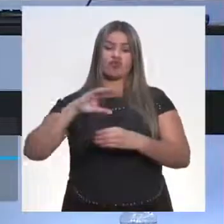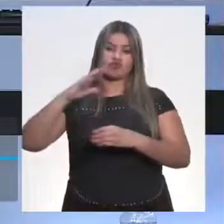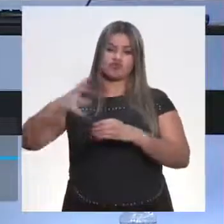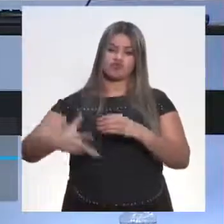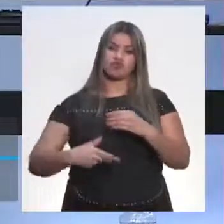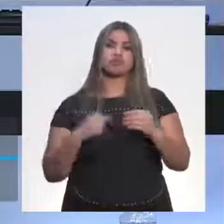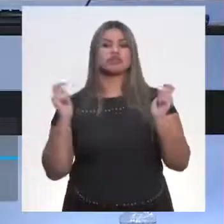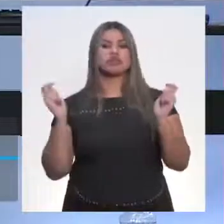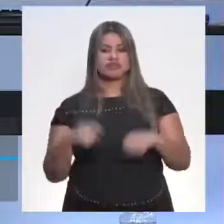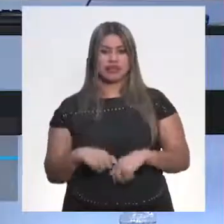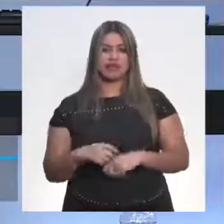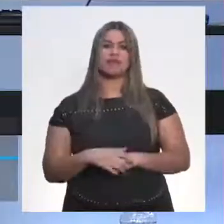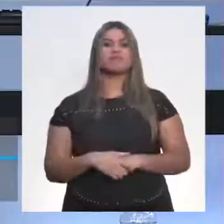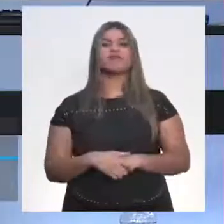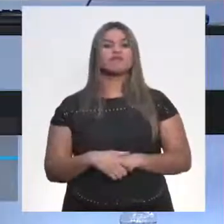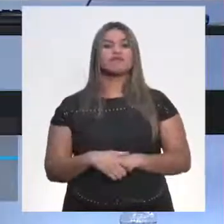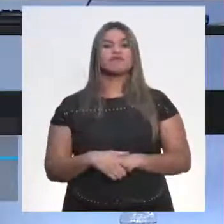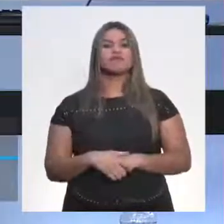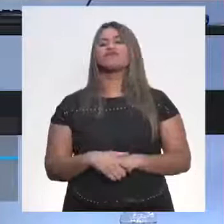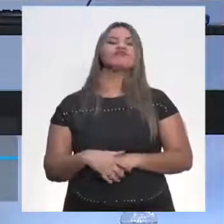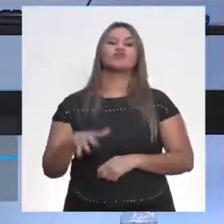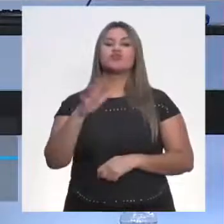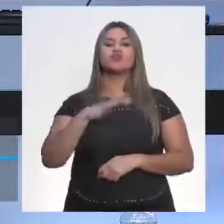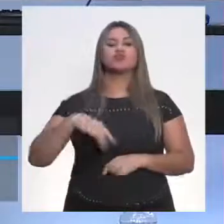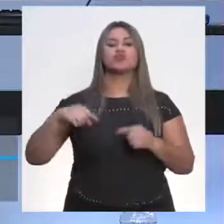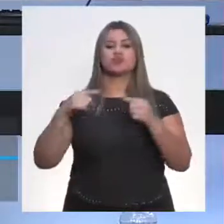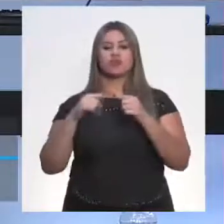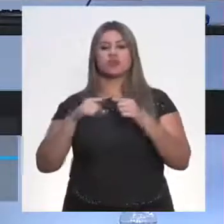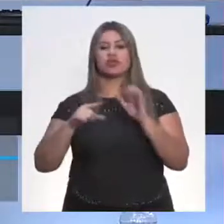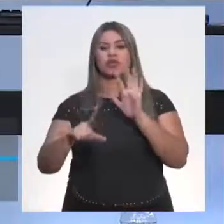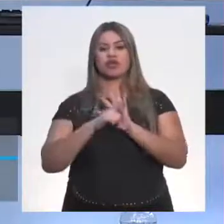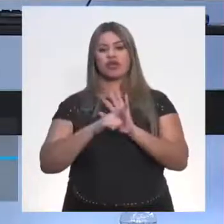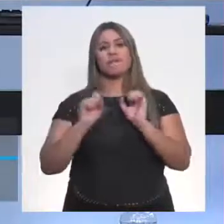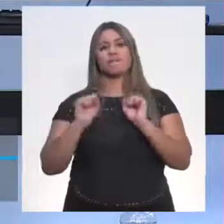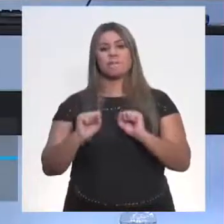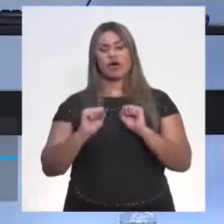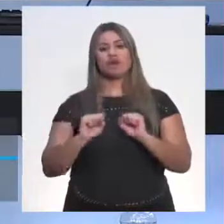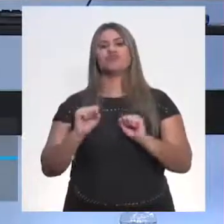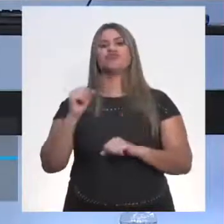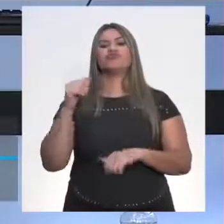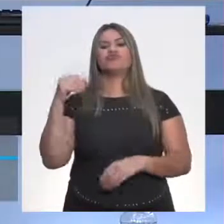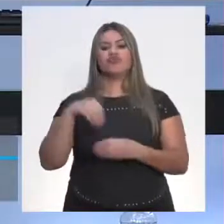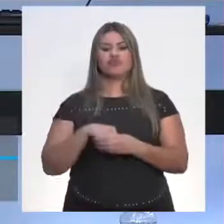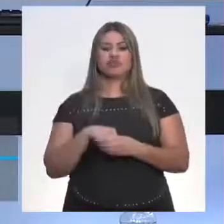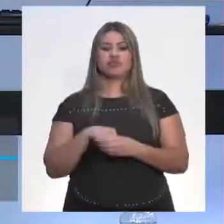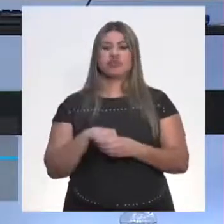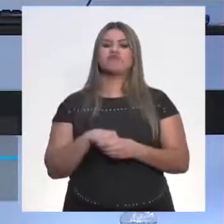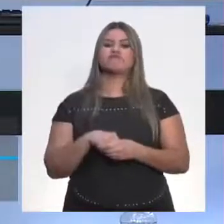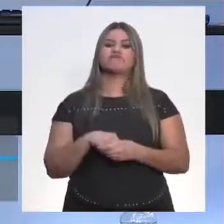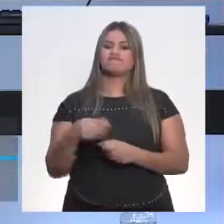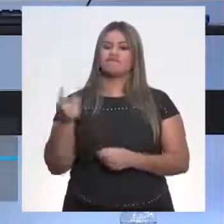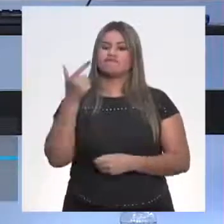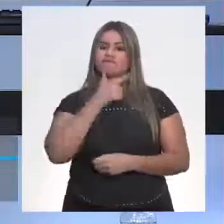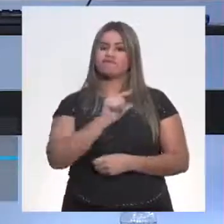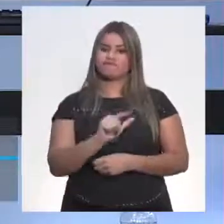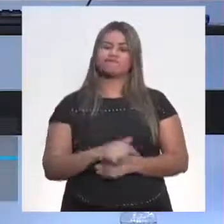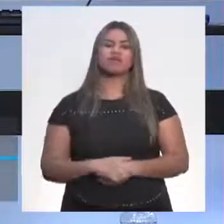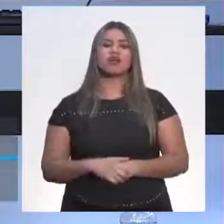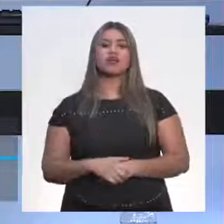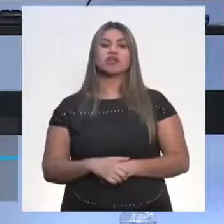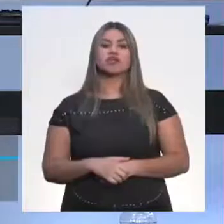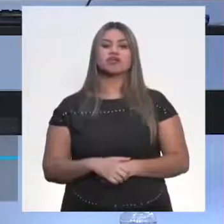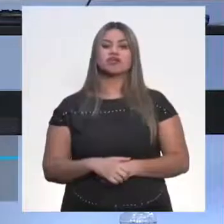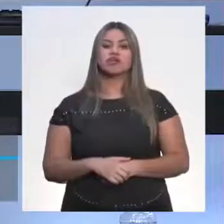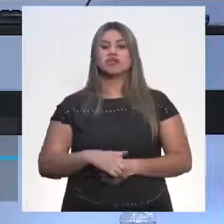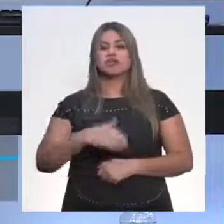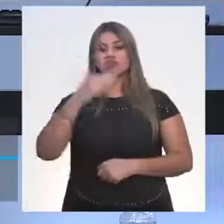todas as pessoas dentro dos critérios constitucionais podem votar né Isso é uma conquista e para entender melhor